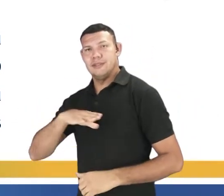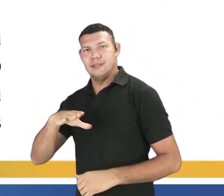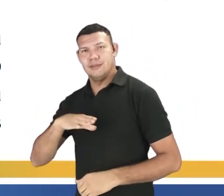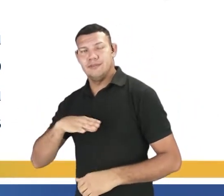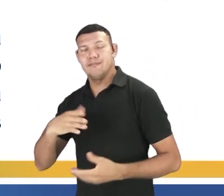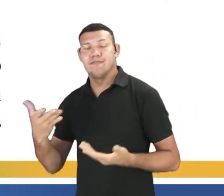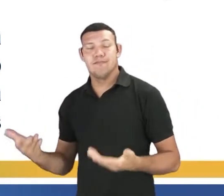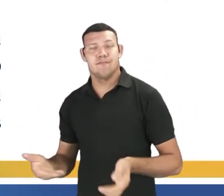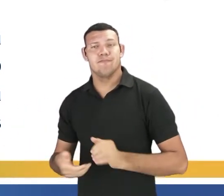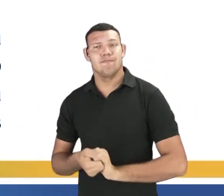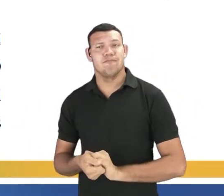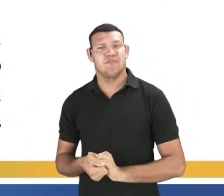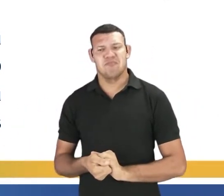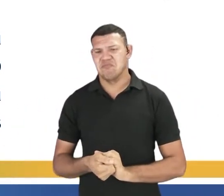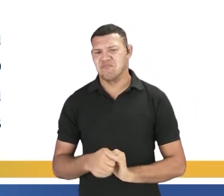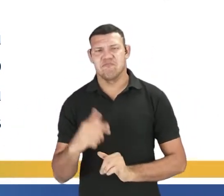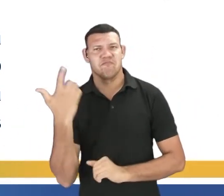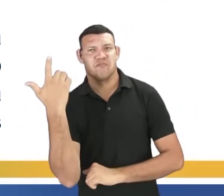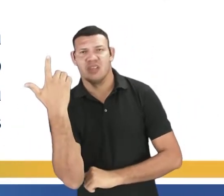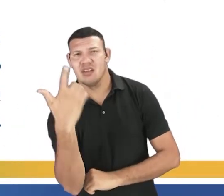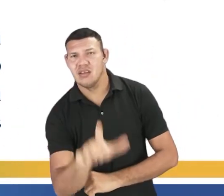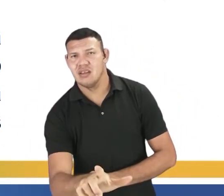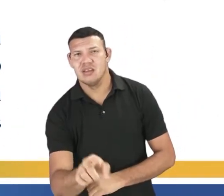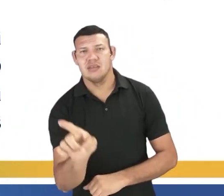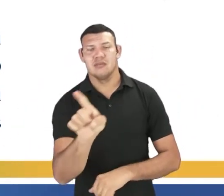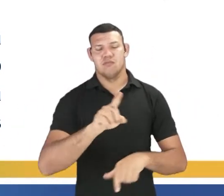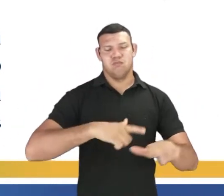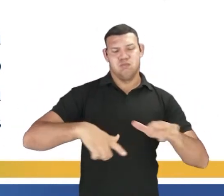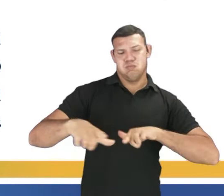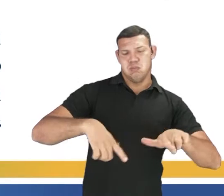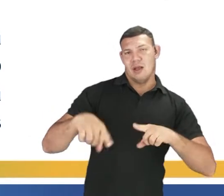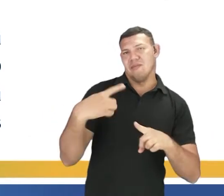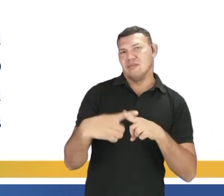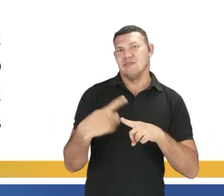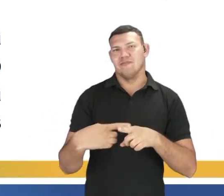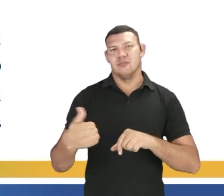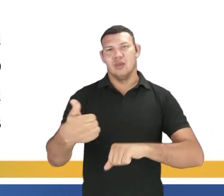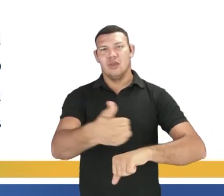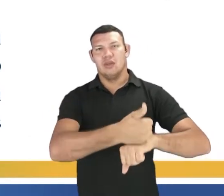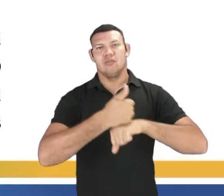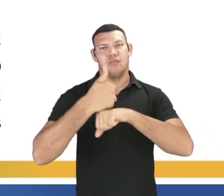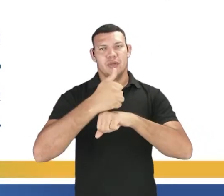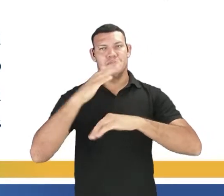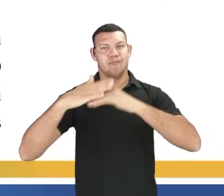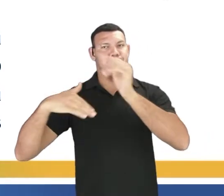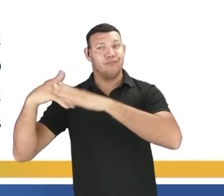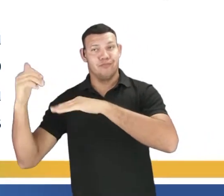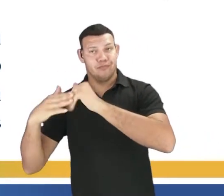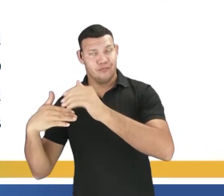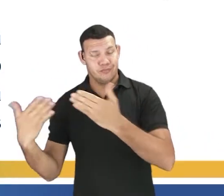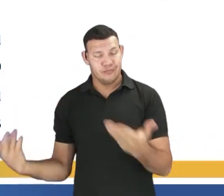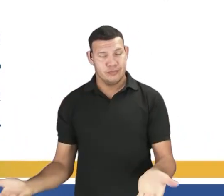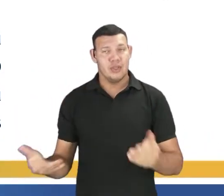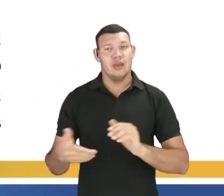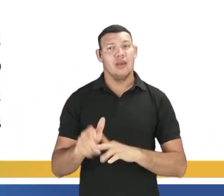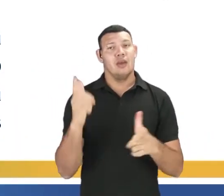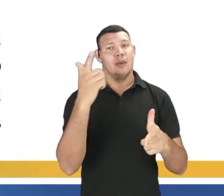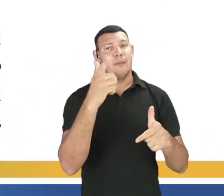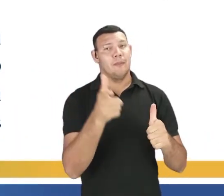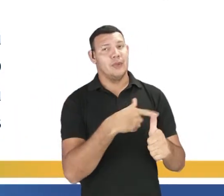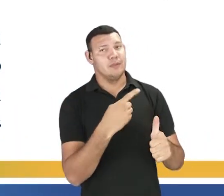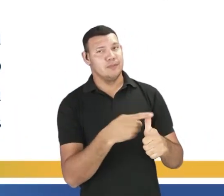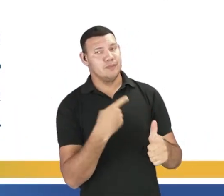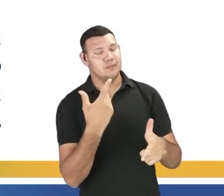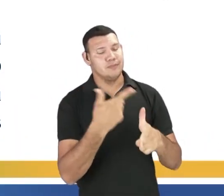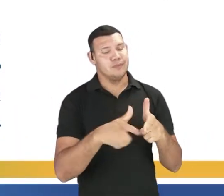na cidade, ele não consegue o emprego porque não tem uma qualificação profissional. Então, aqui estou falando do primeiro problema que ocasiona